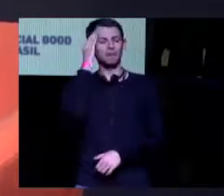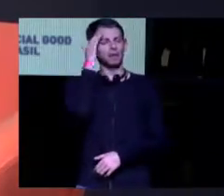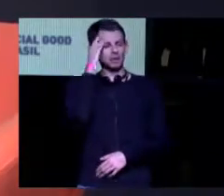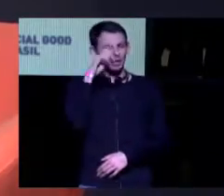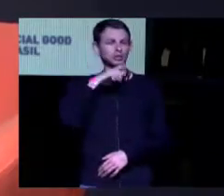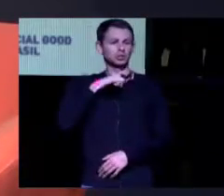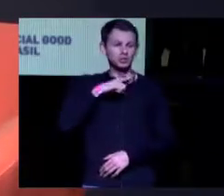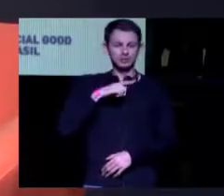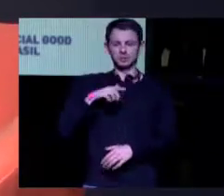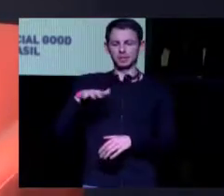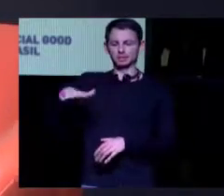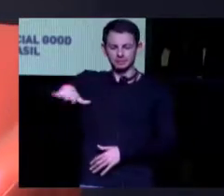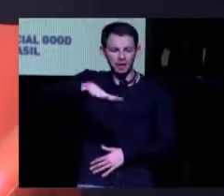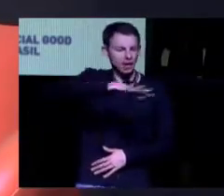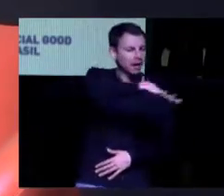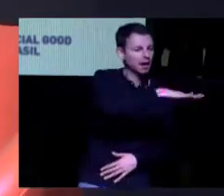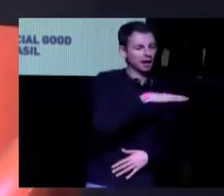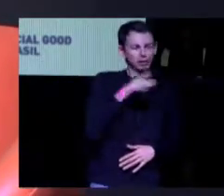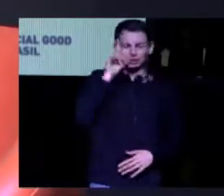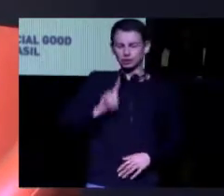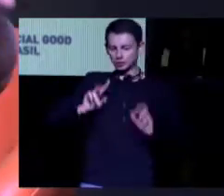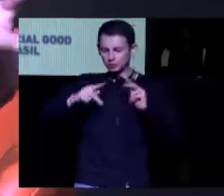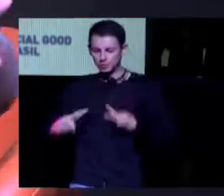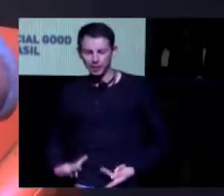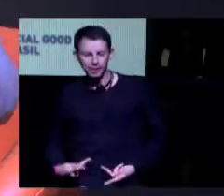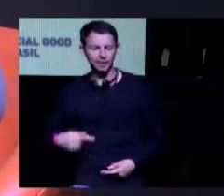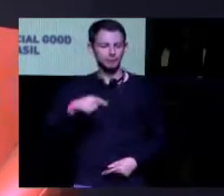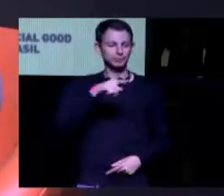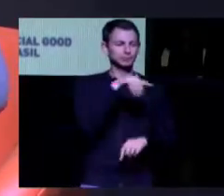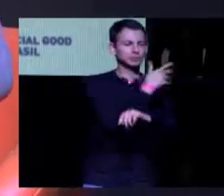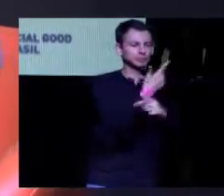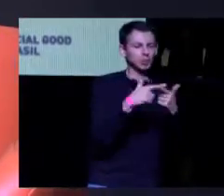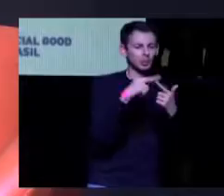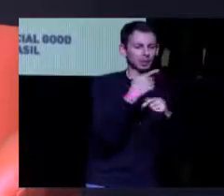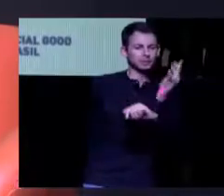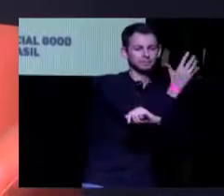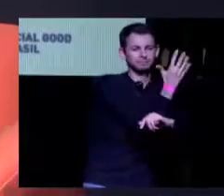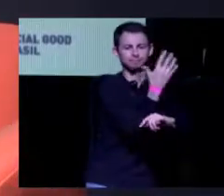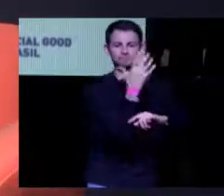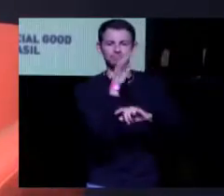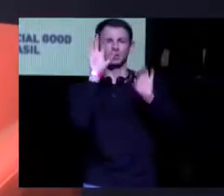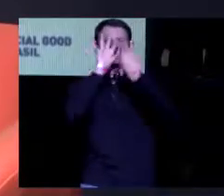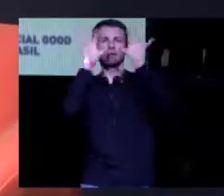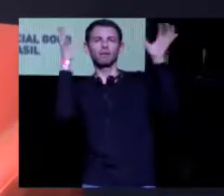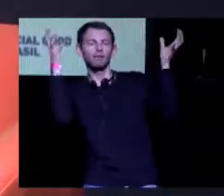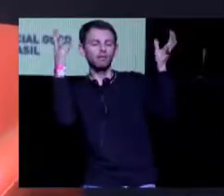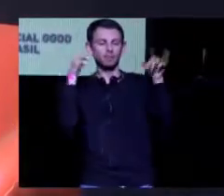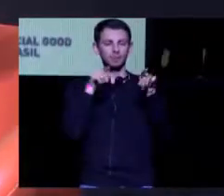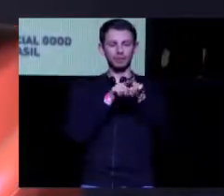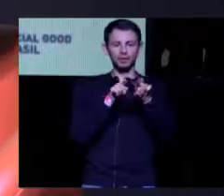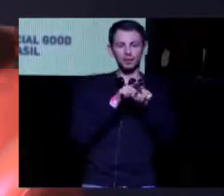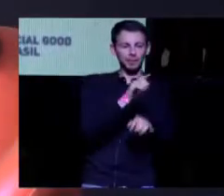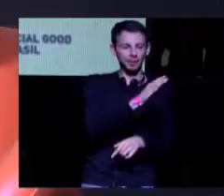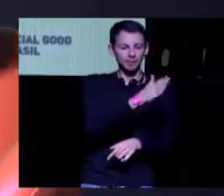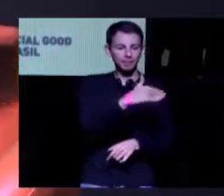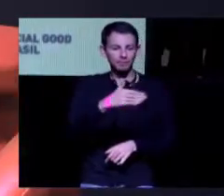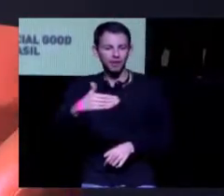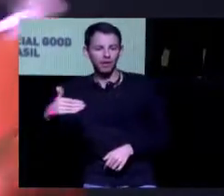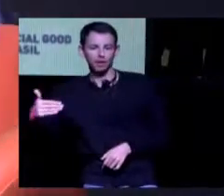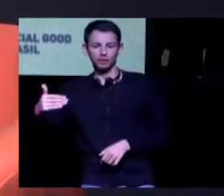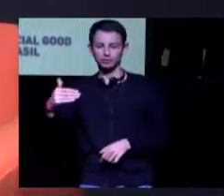direitos humanos, cidades sustentáveis, mudanças climáticas, enfim, os peixes do rio